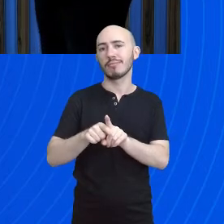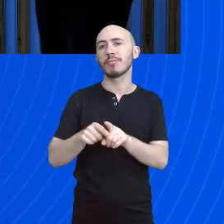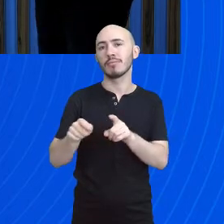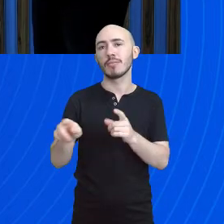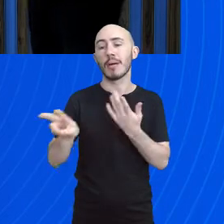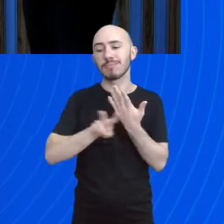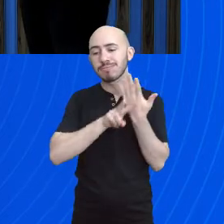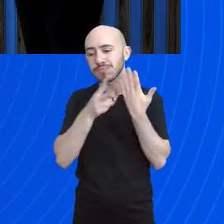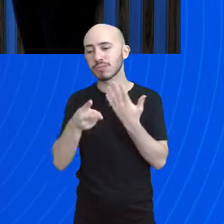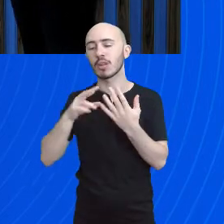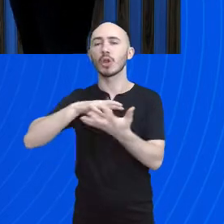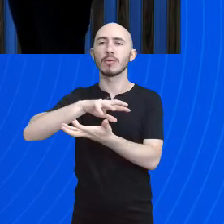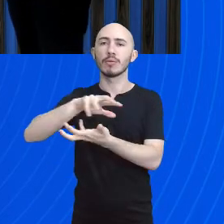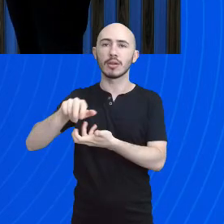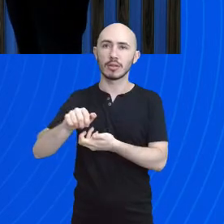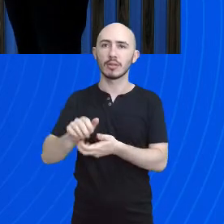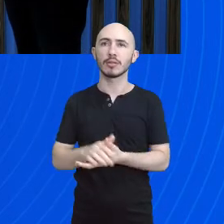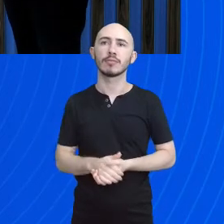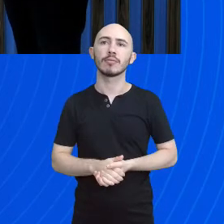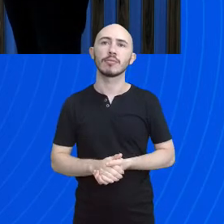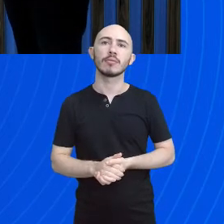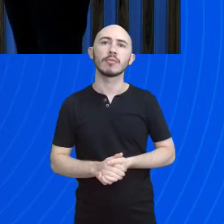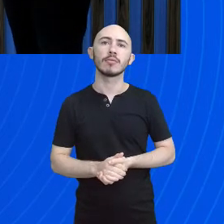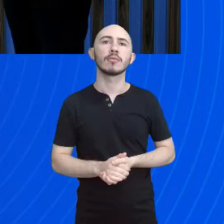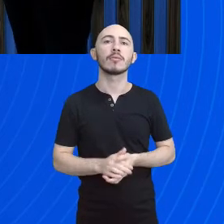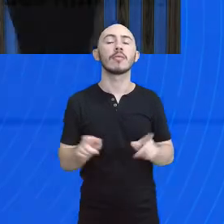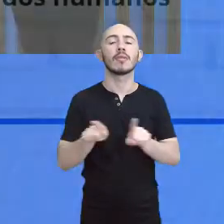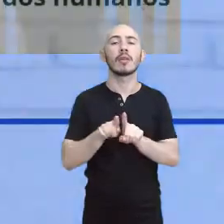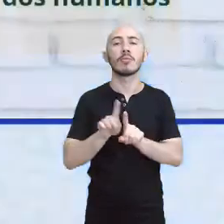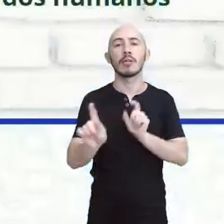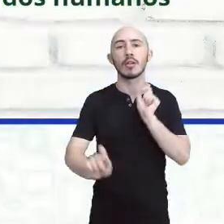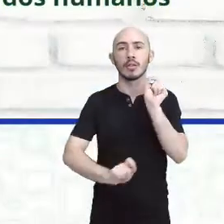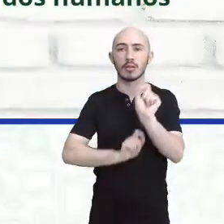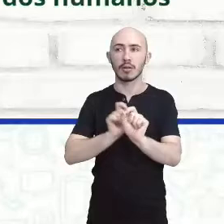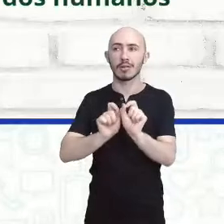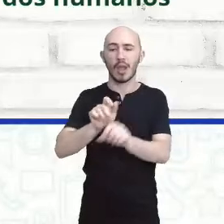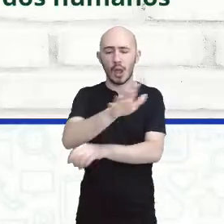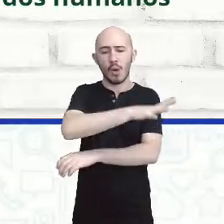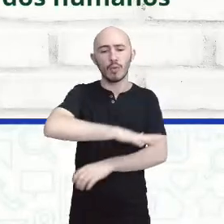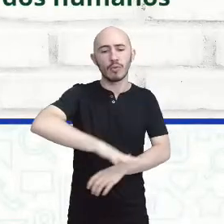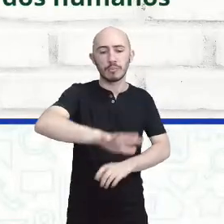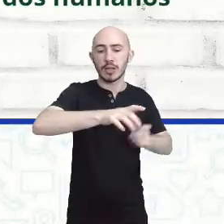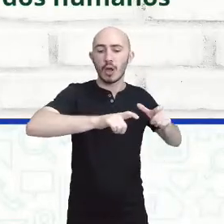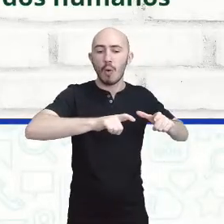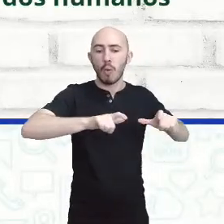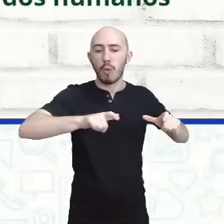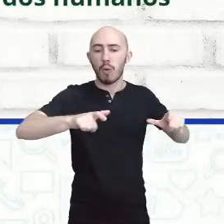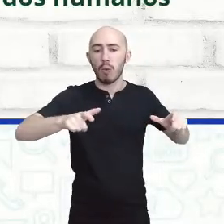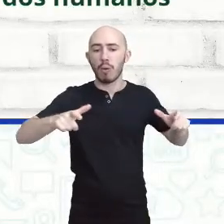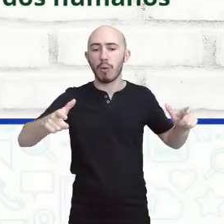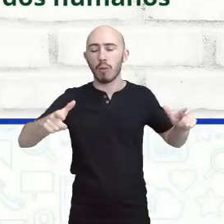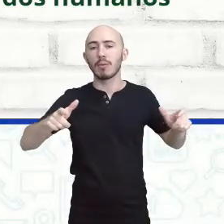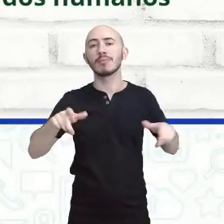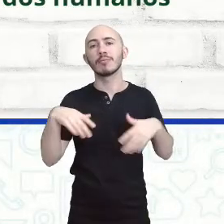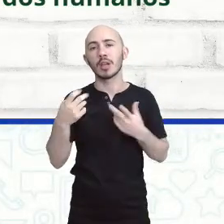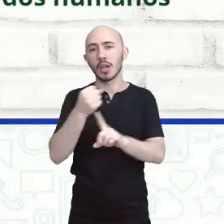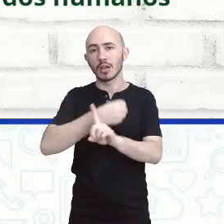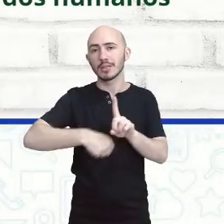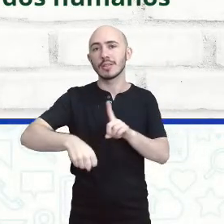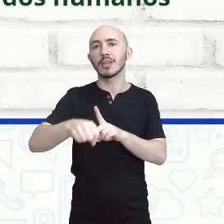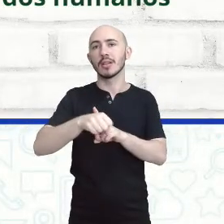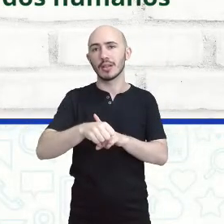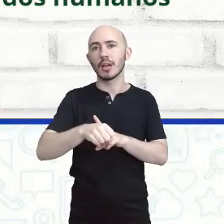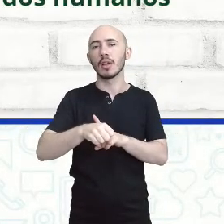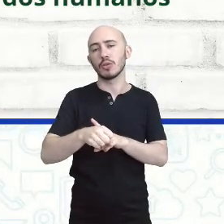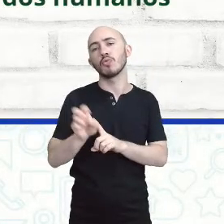então, ó. Extensão de território que uma pessoa ou toda a sociedade utiliza em média para se